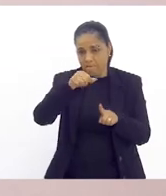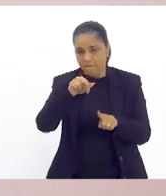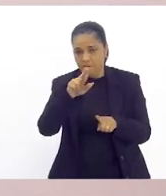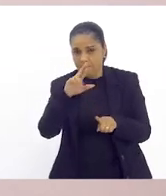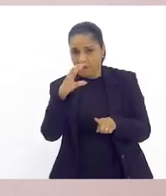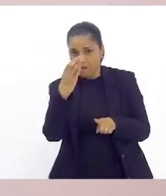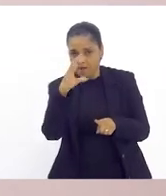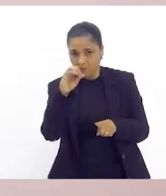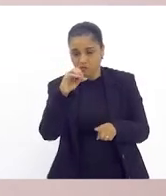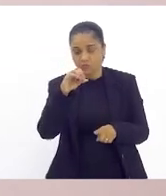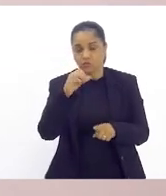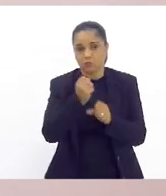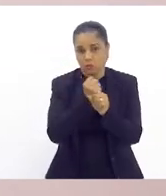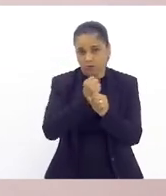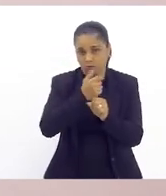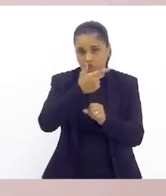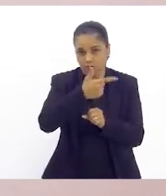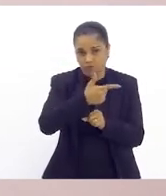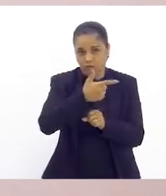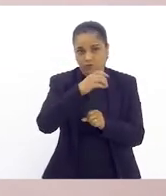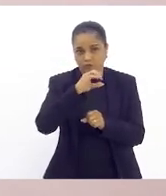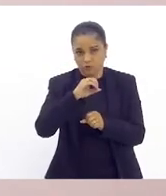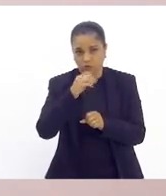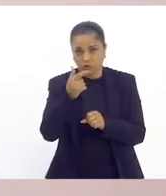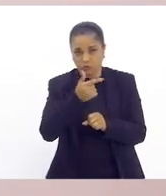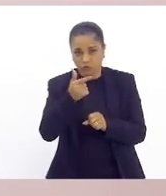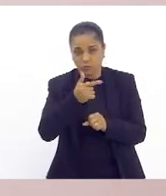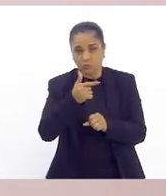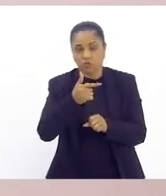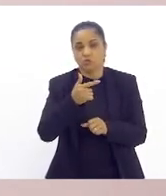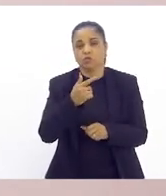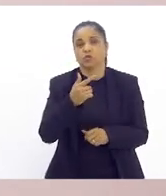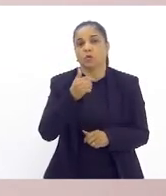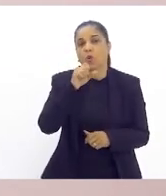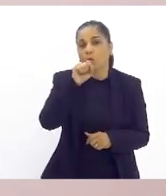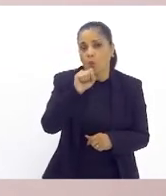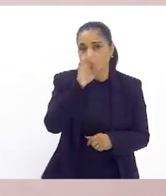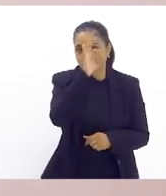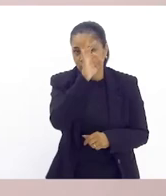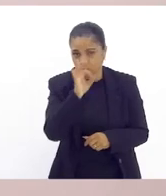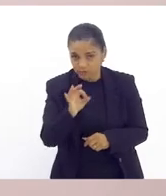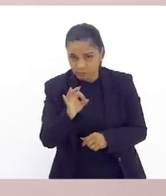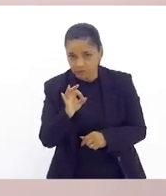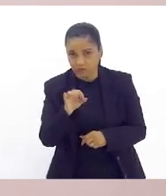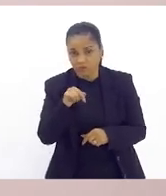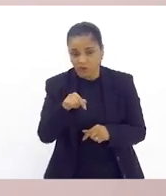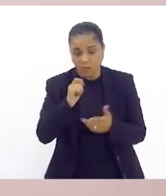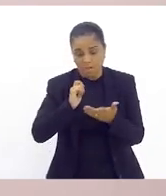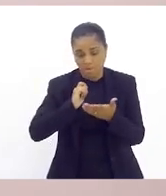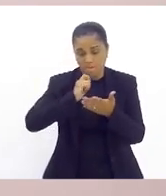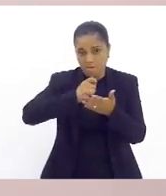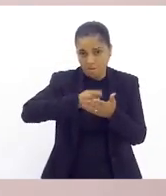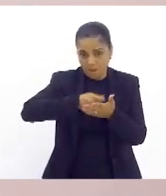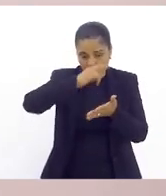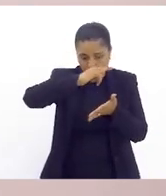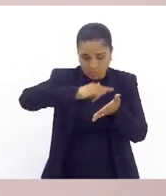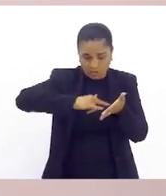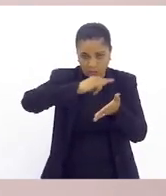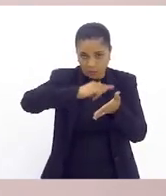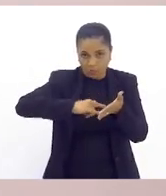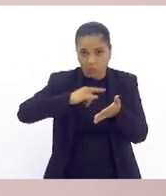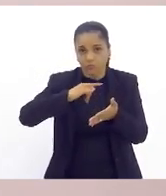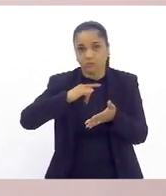de 18% do que cada um de nós aqui pagamos na nossa conta de energia é o que efetivamente fica com a light